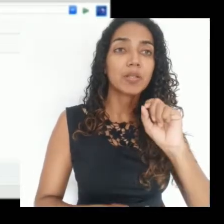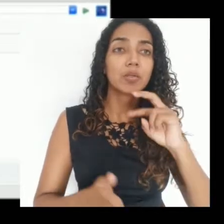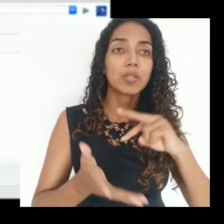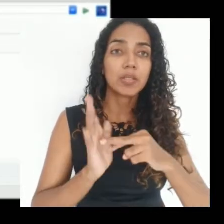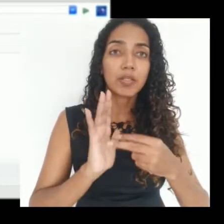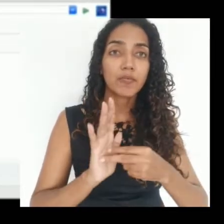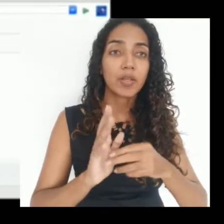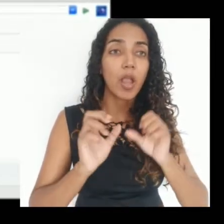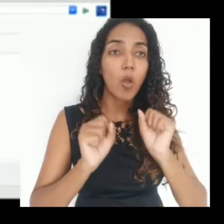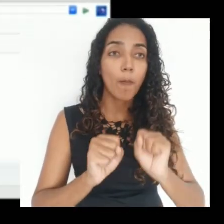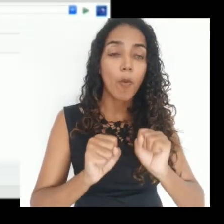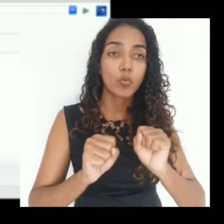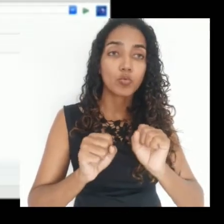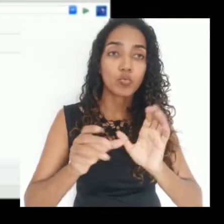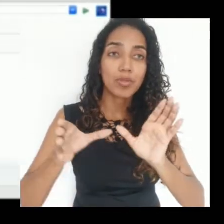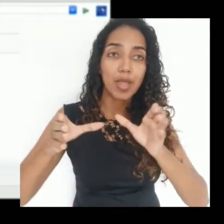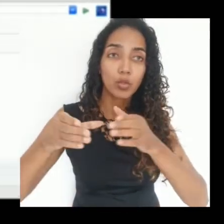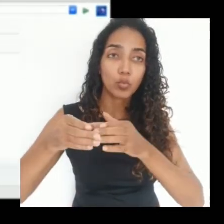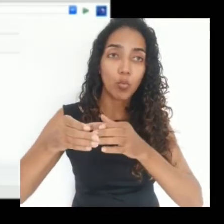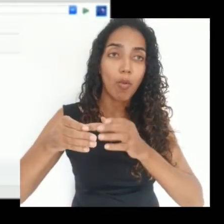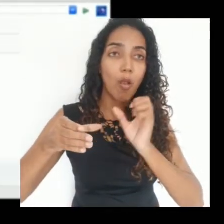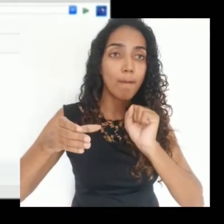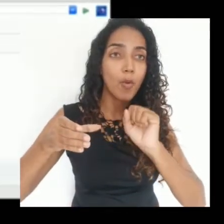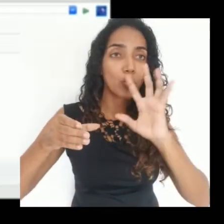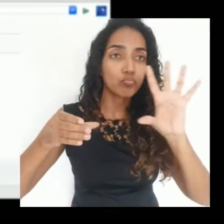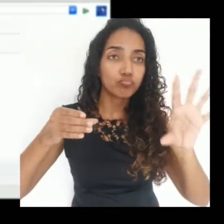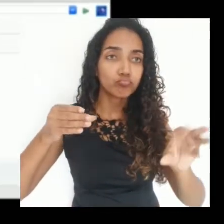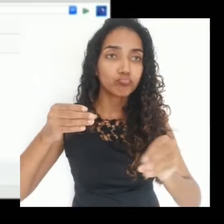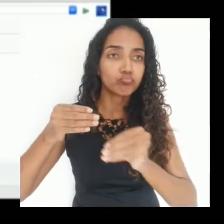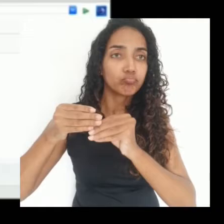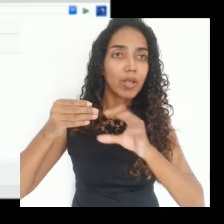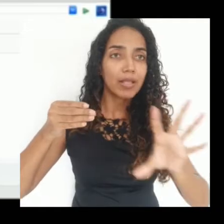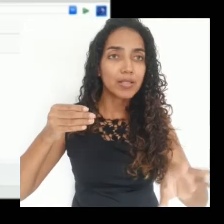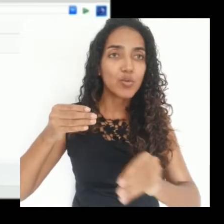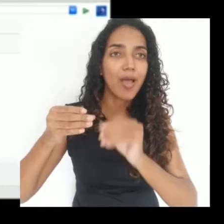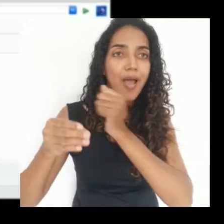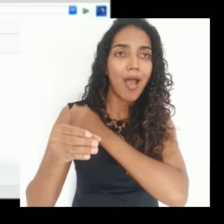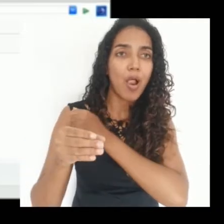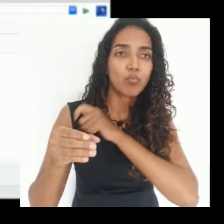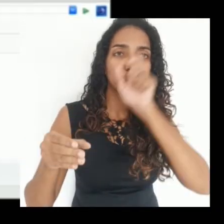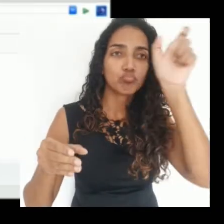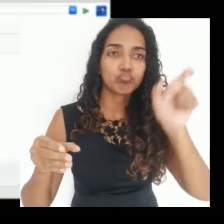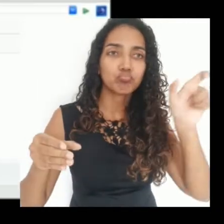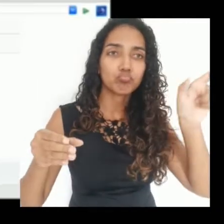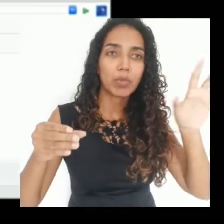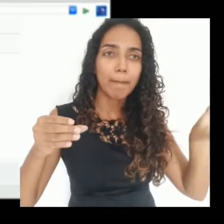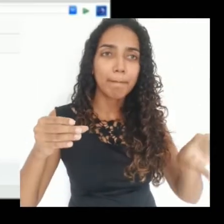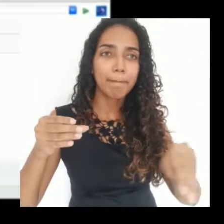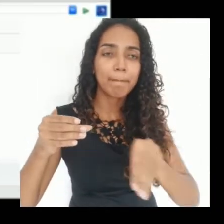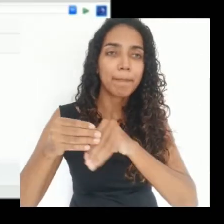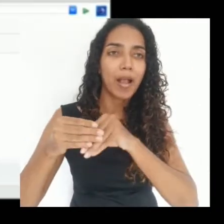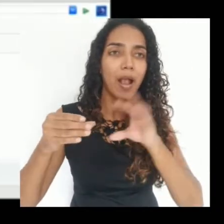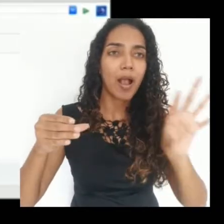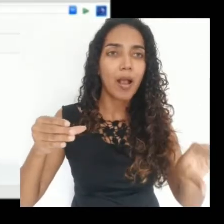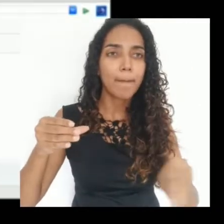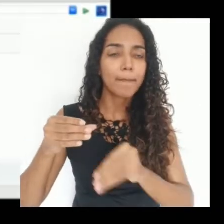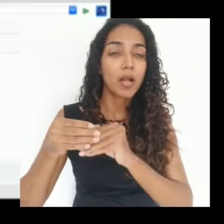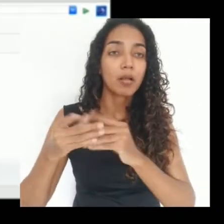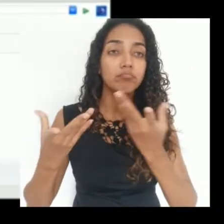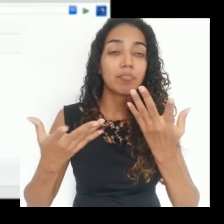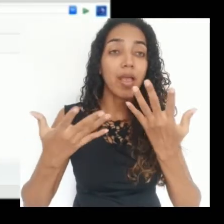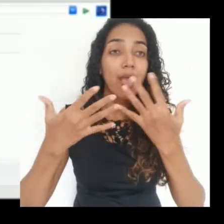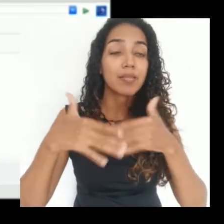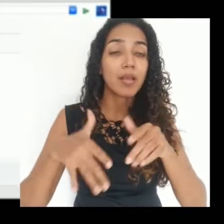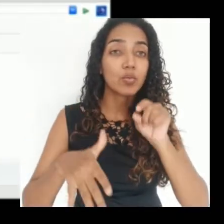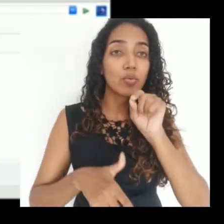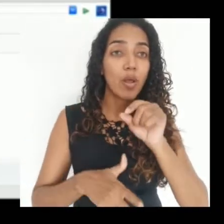turma. É muito comum a gente, ao criar um relacionamento dessa natureza, a